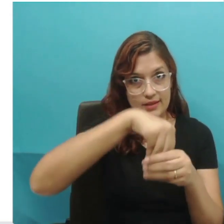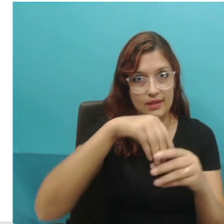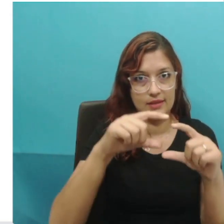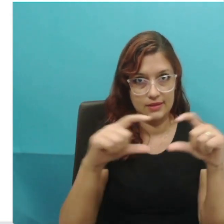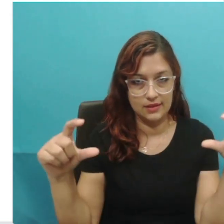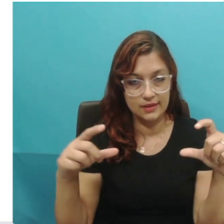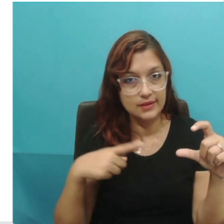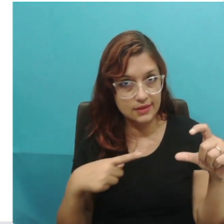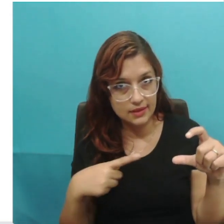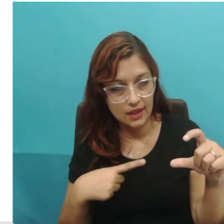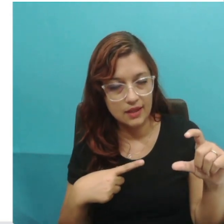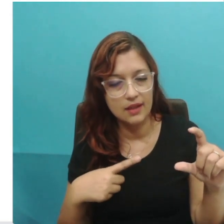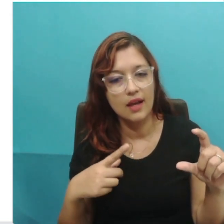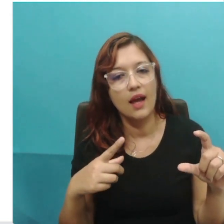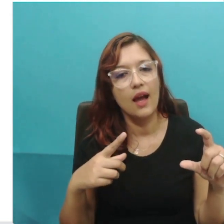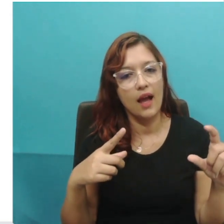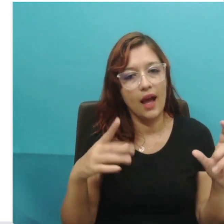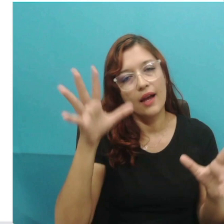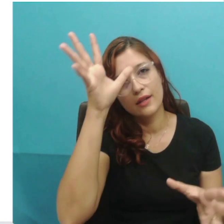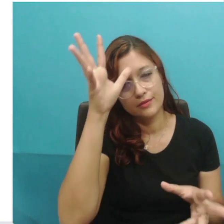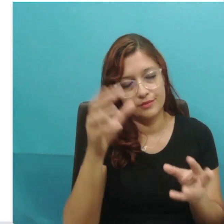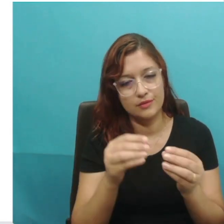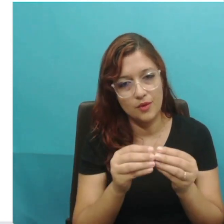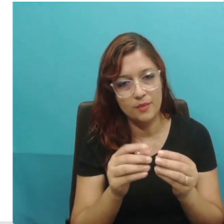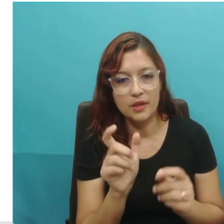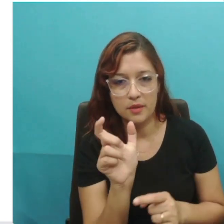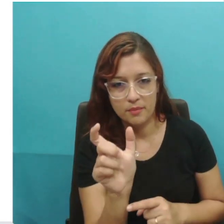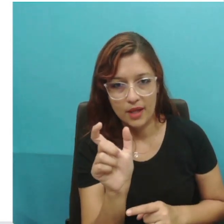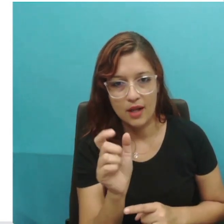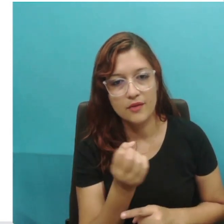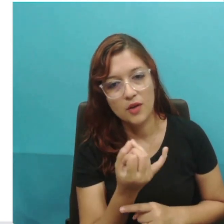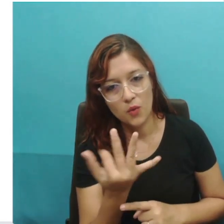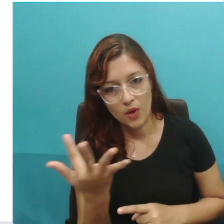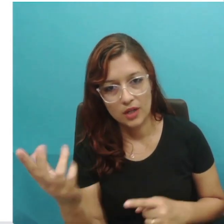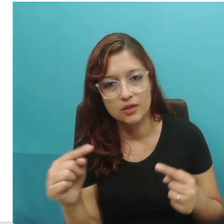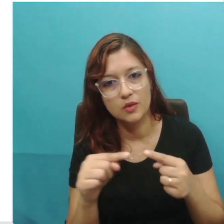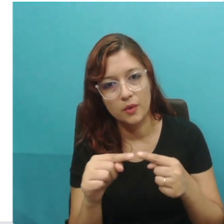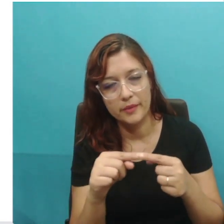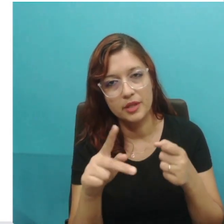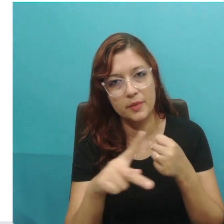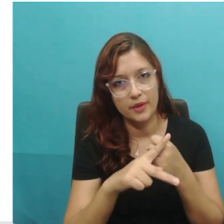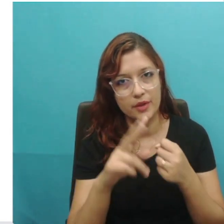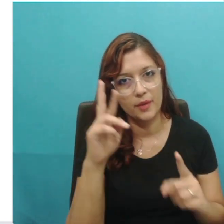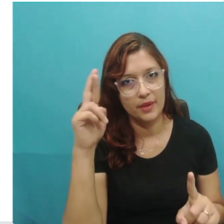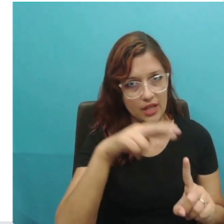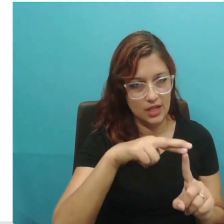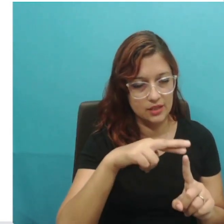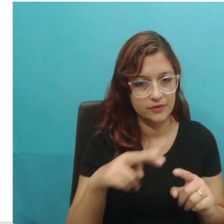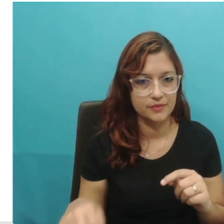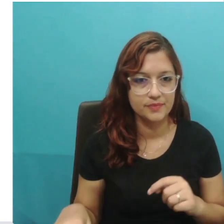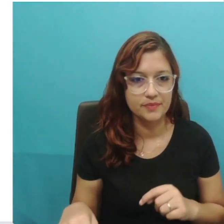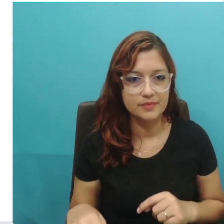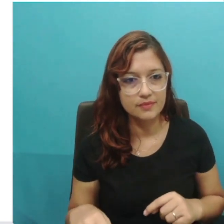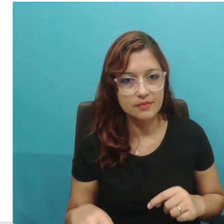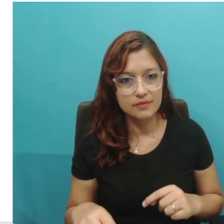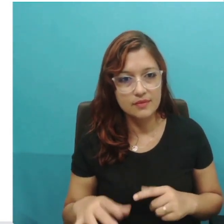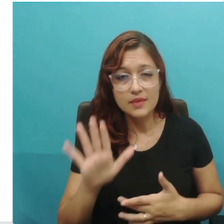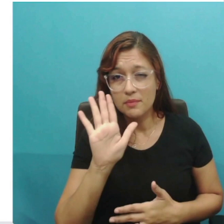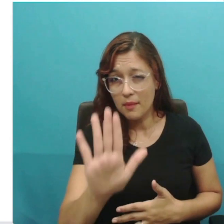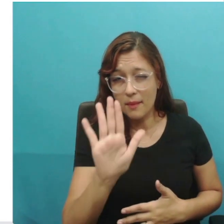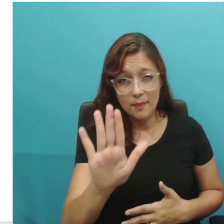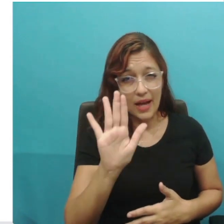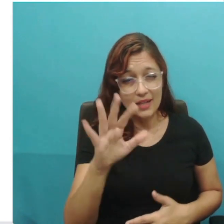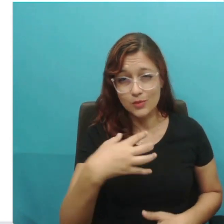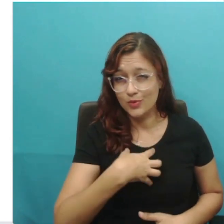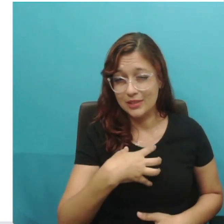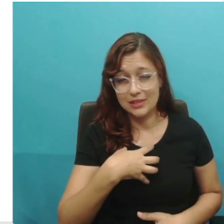Então, ele está junto de tanto, todo ou tudo. Aí você percebe que a